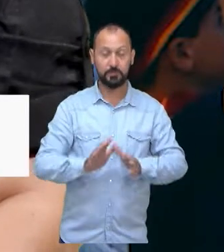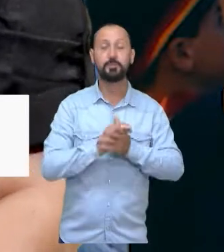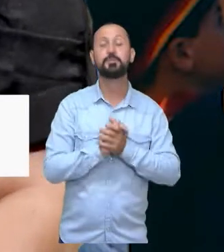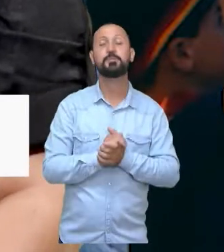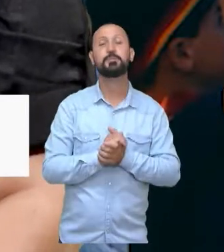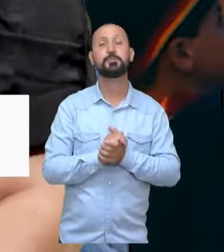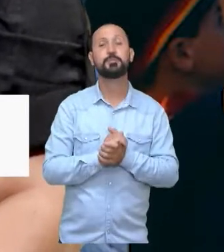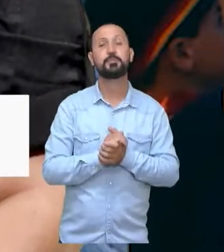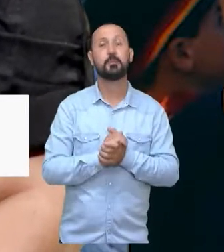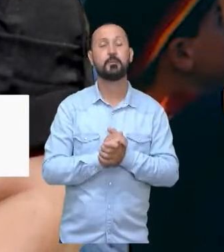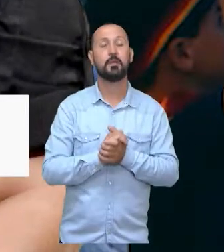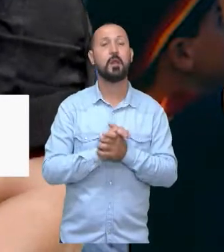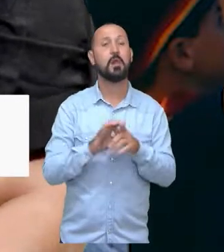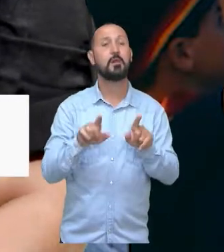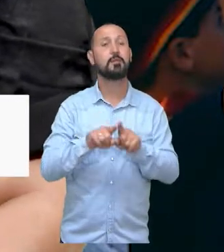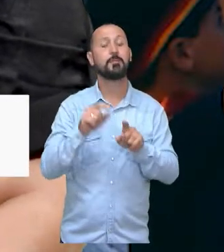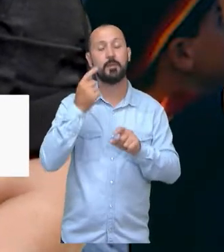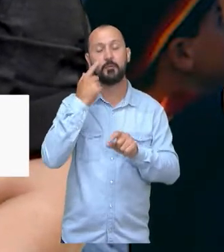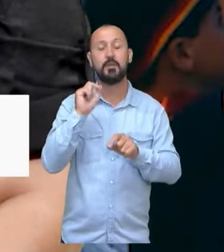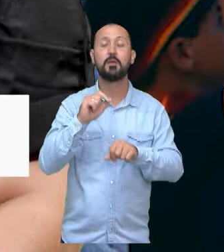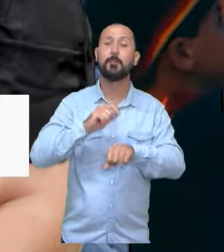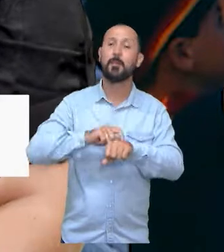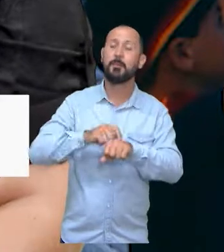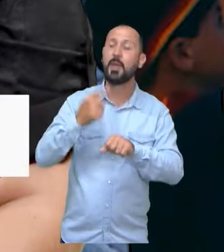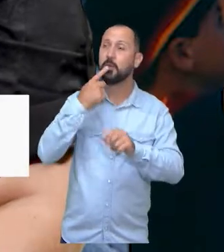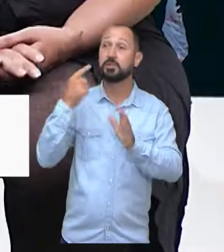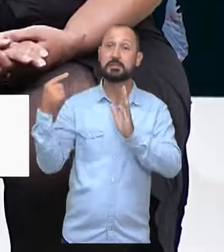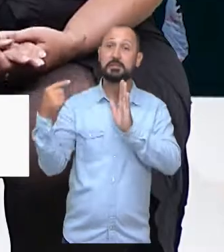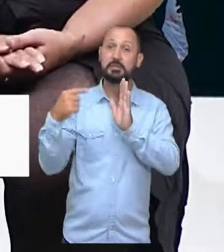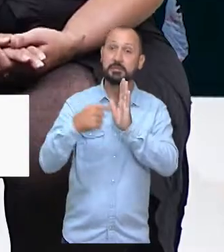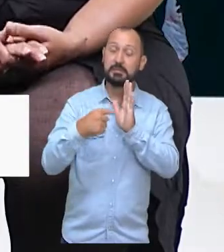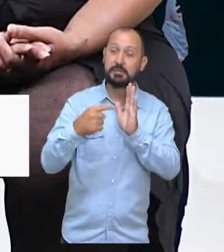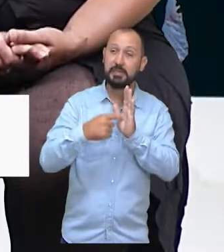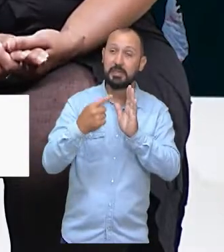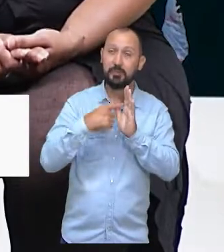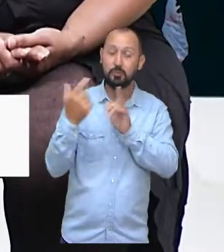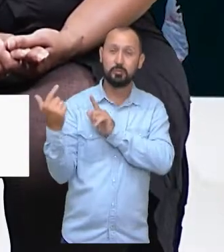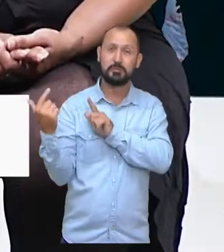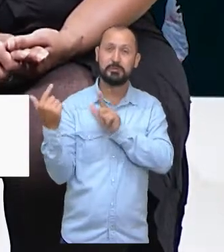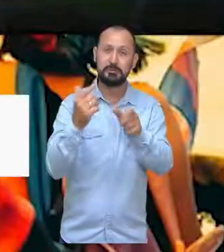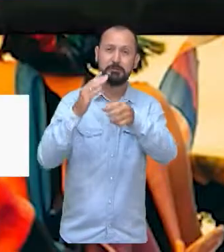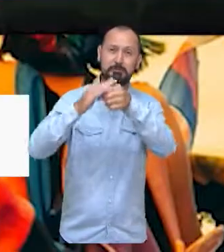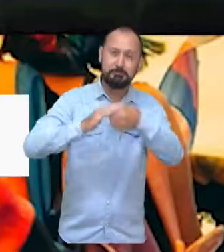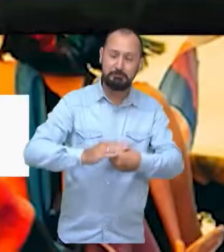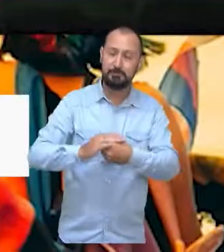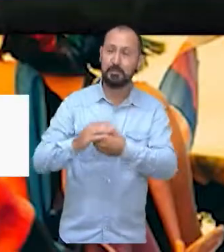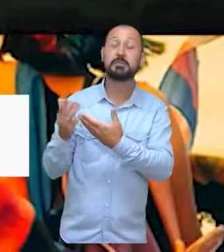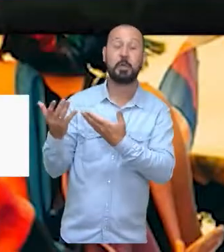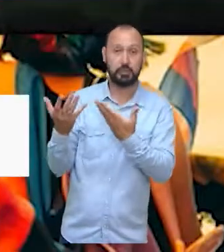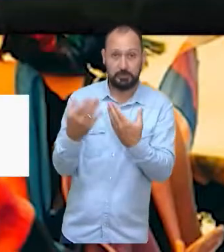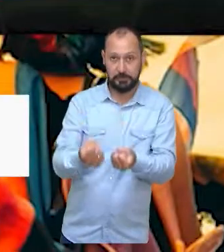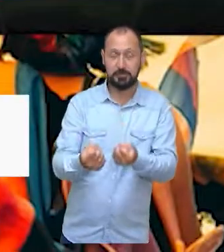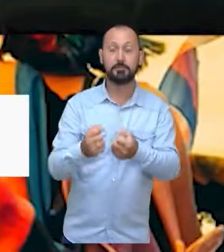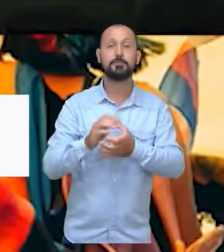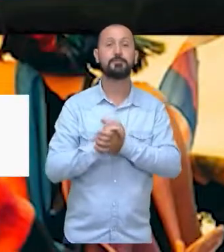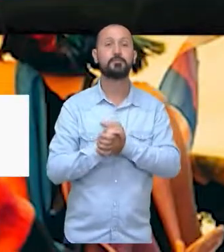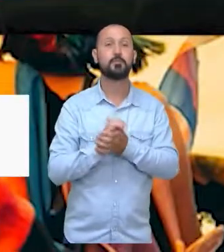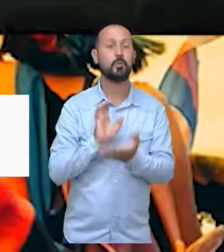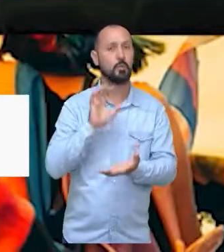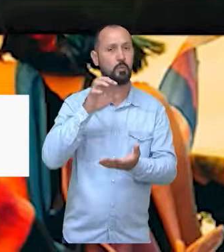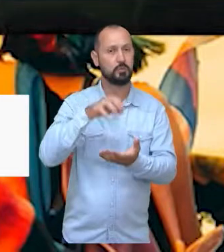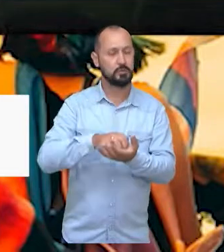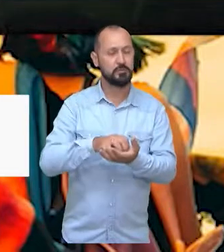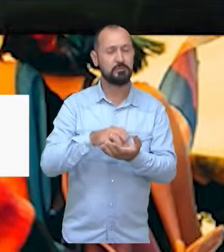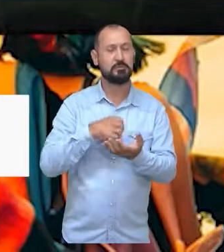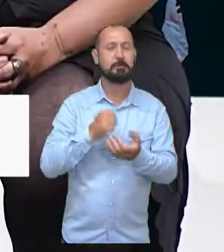pessoa e também a gente faz acolhimento de denúncias de homotransfobia. Carla, o centro, ele é um equipamento que